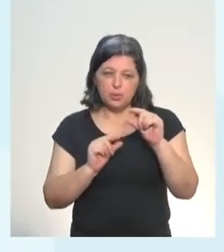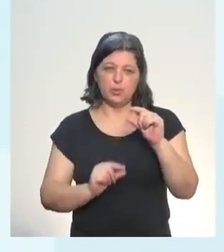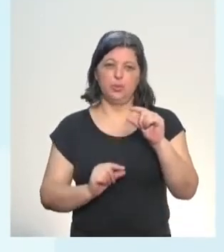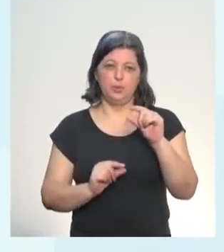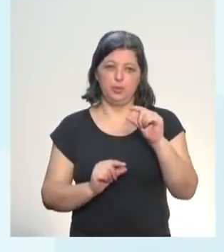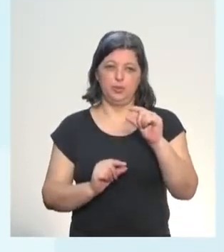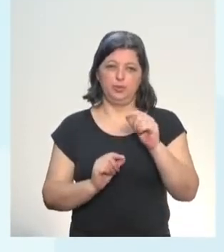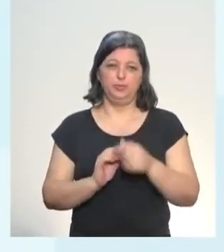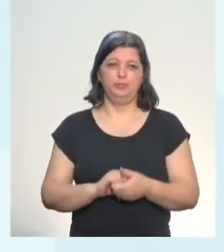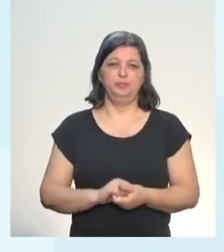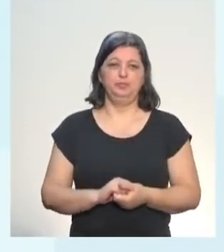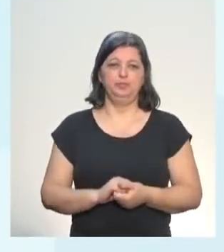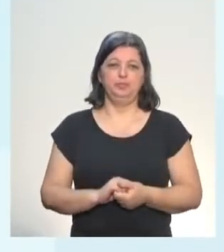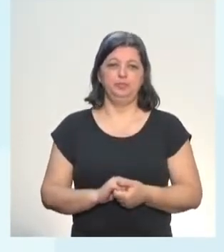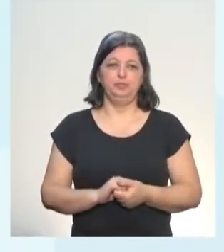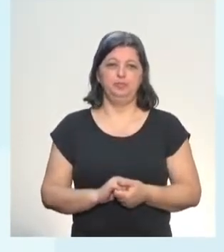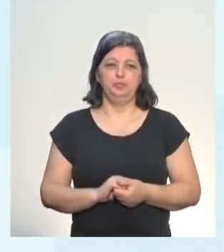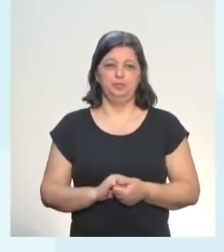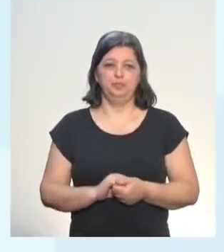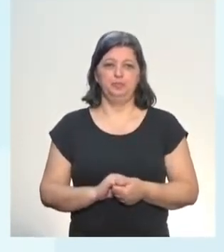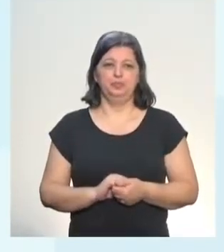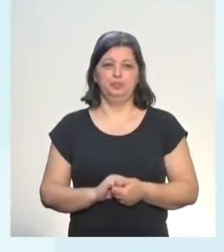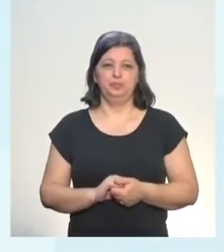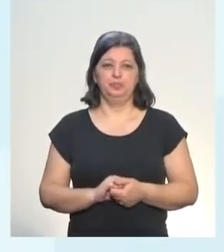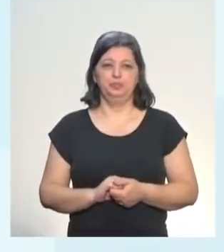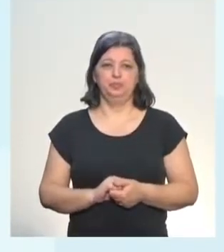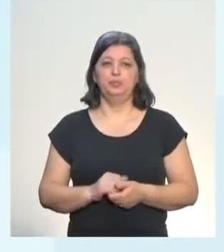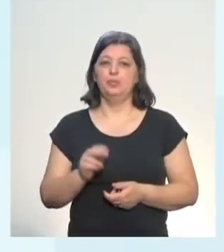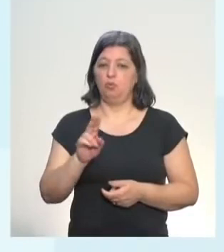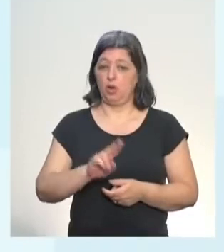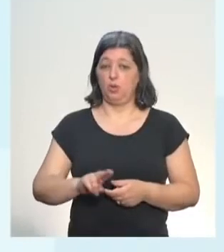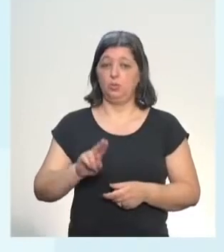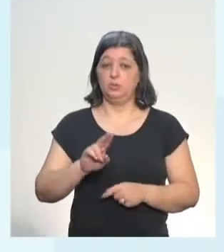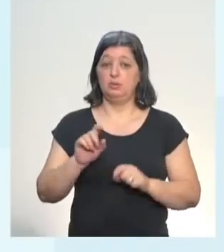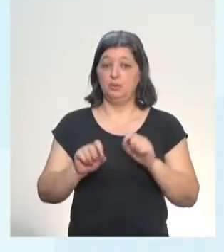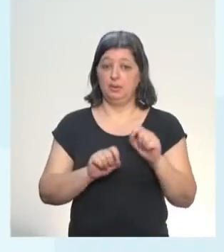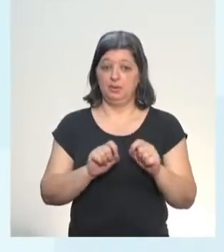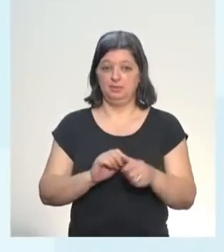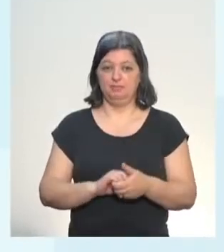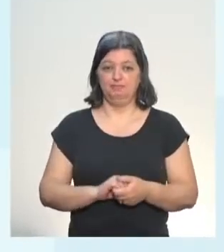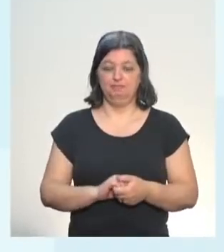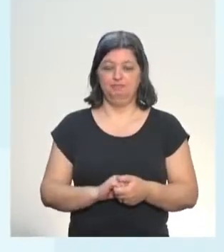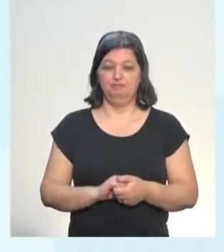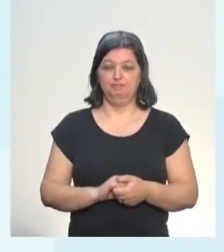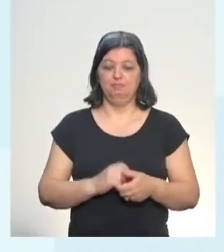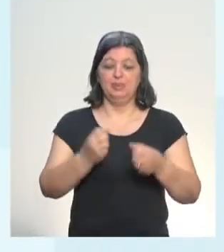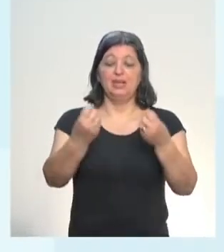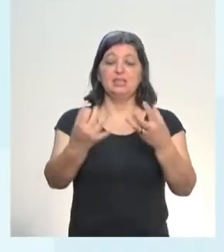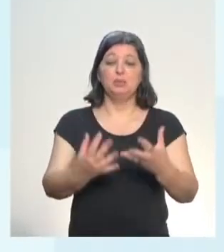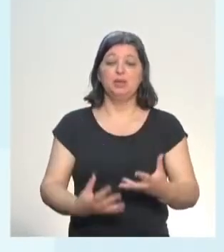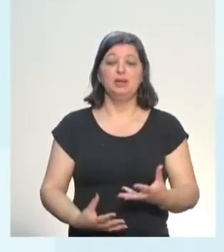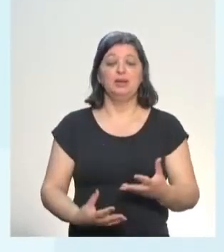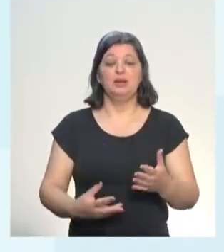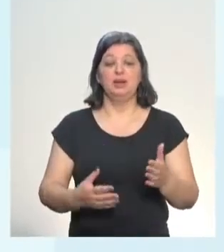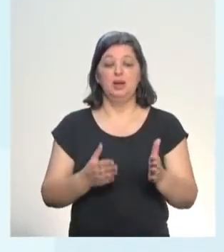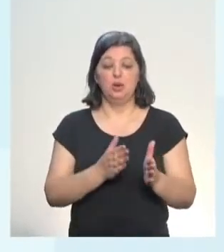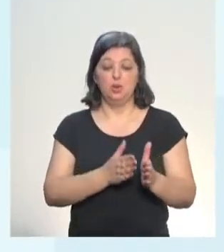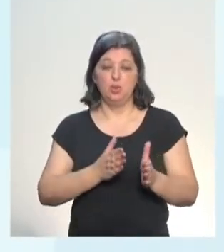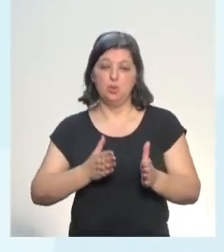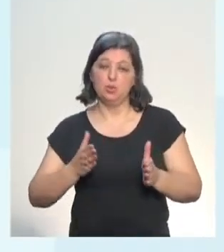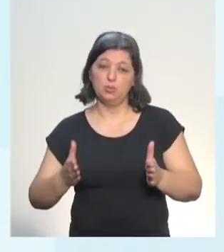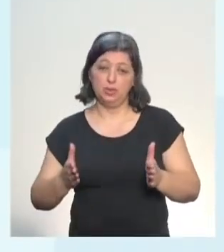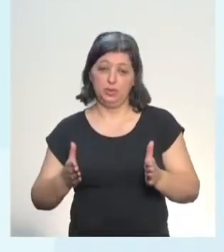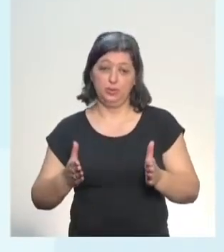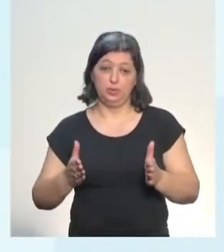on e in, elas vão servir para a gente falar do tempo. Então, se eu quero, como é que eu